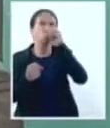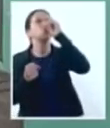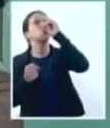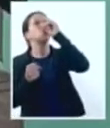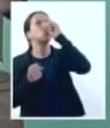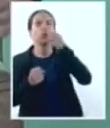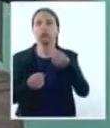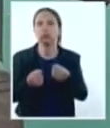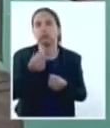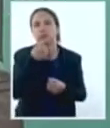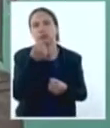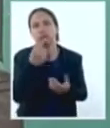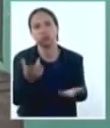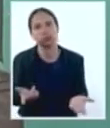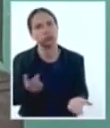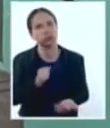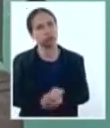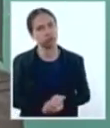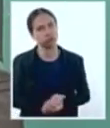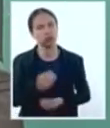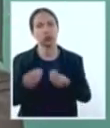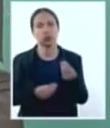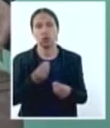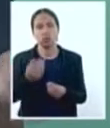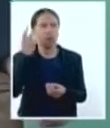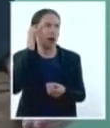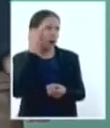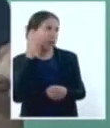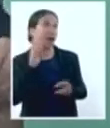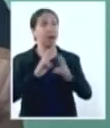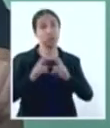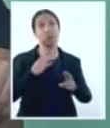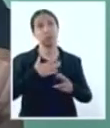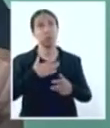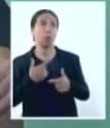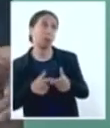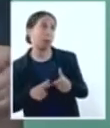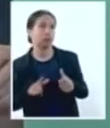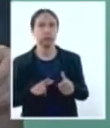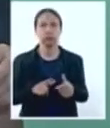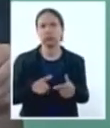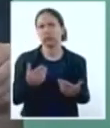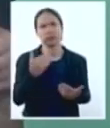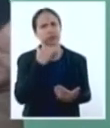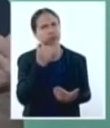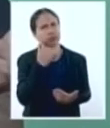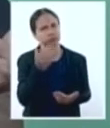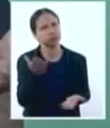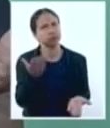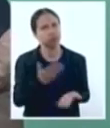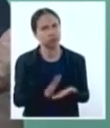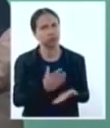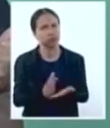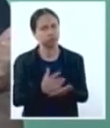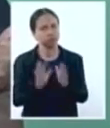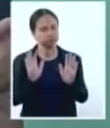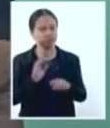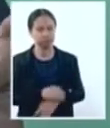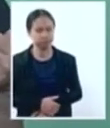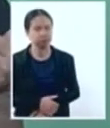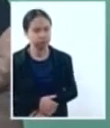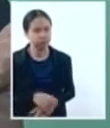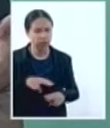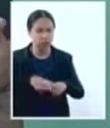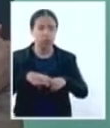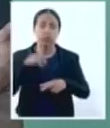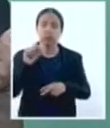um comprimido, porque acha que vai resolver o problema e não tem nada a ver. Então, a ideia é justamente o comerciante, né? A